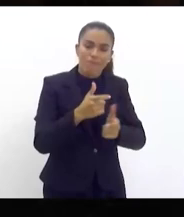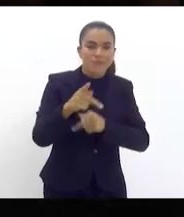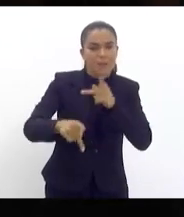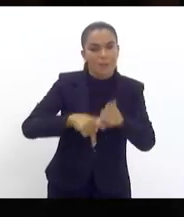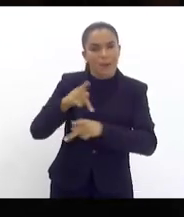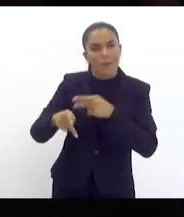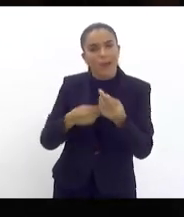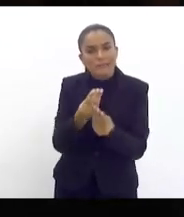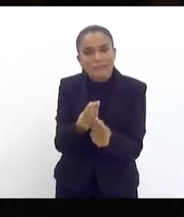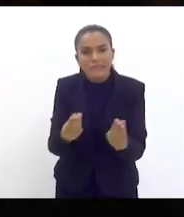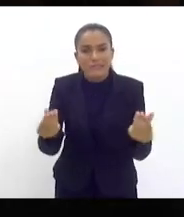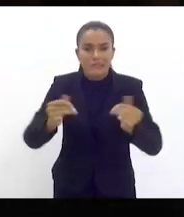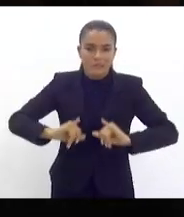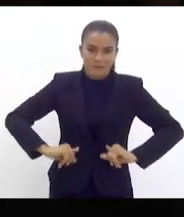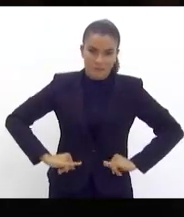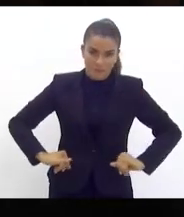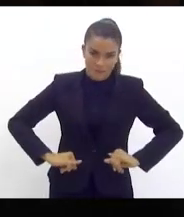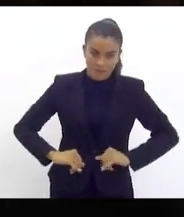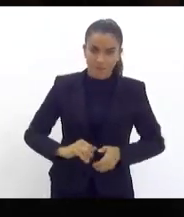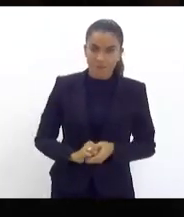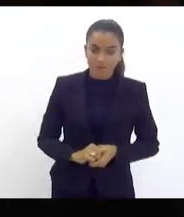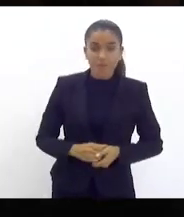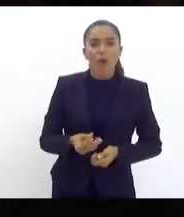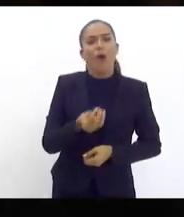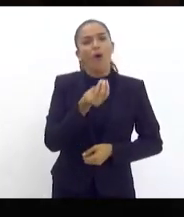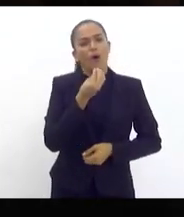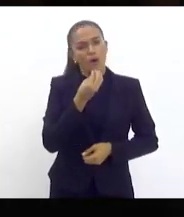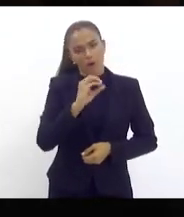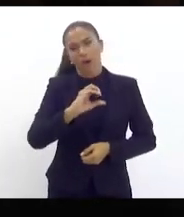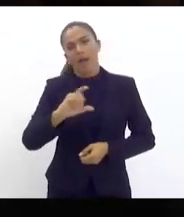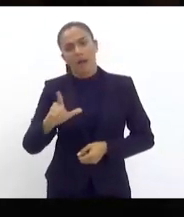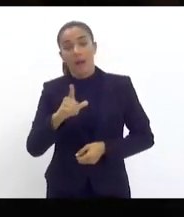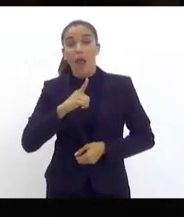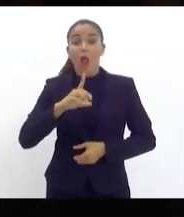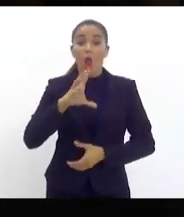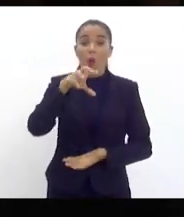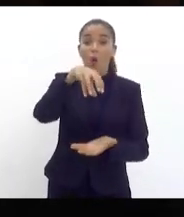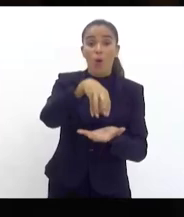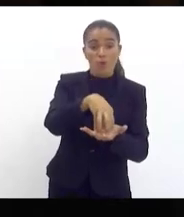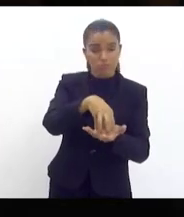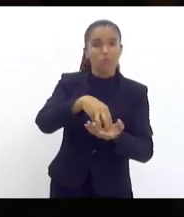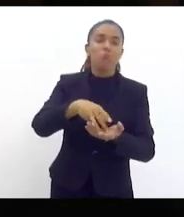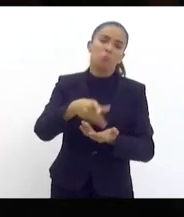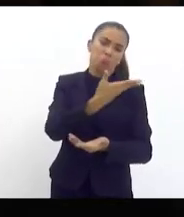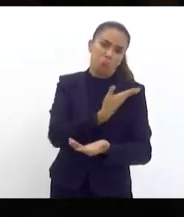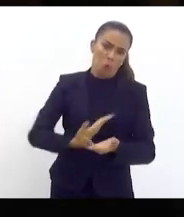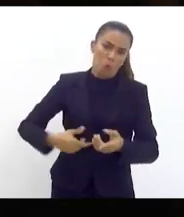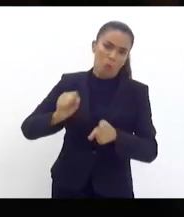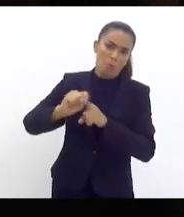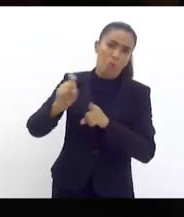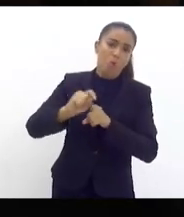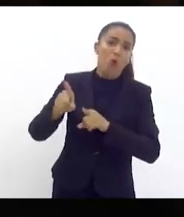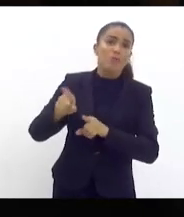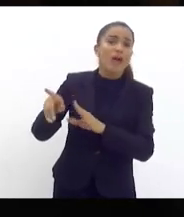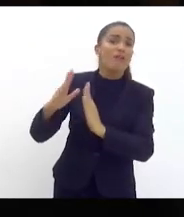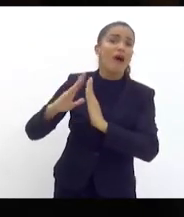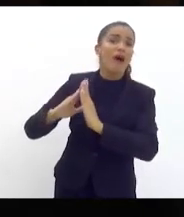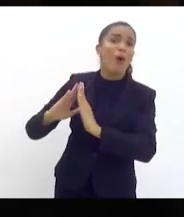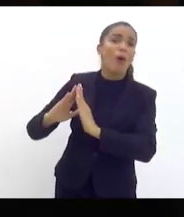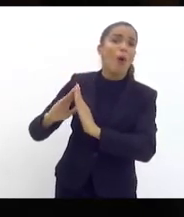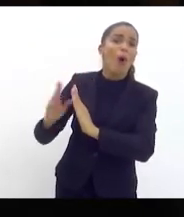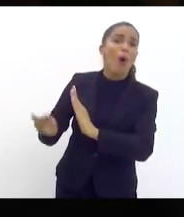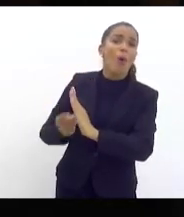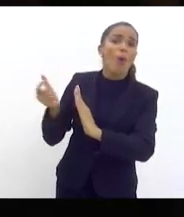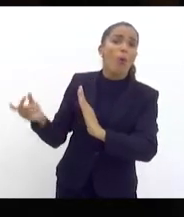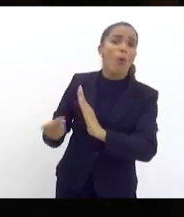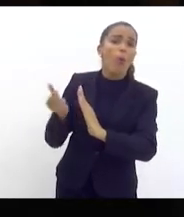tão vulnerabilizada. É claro que se trata de um imóvel público que estava ocioso, ou seja,